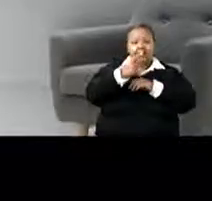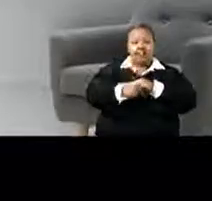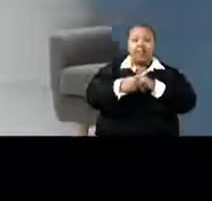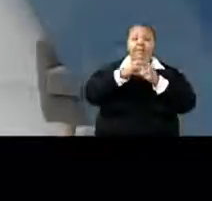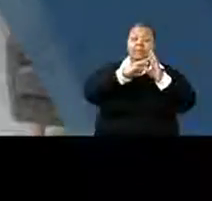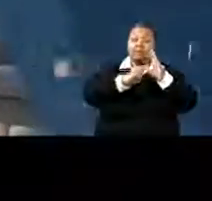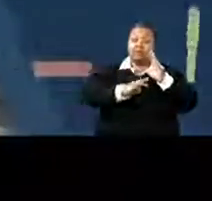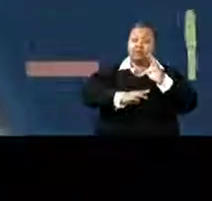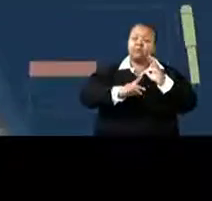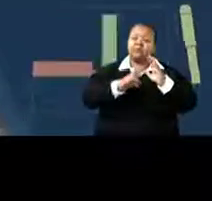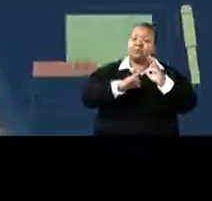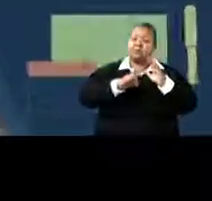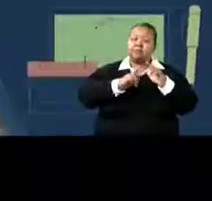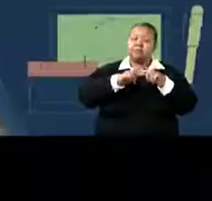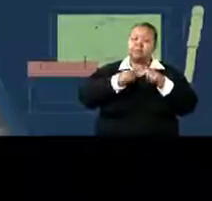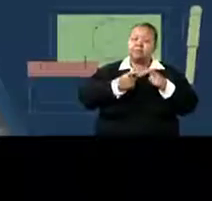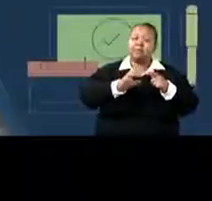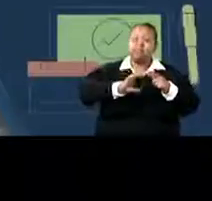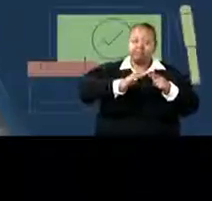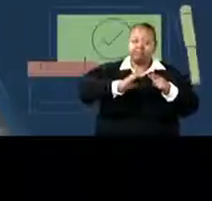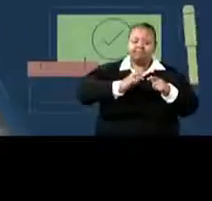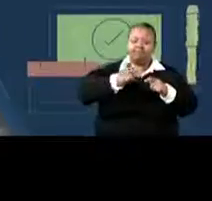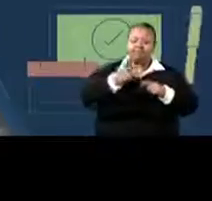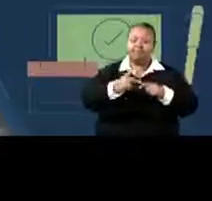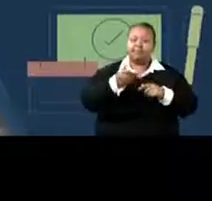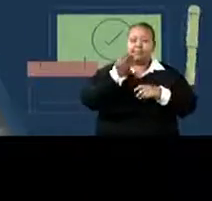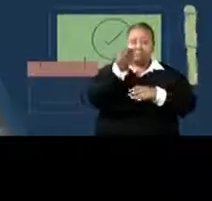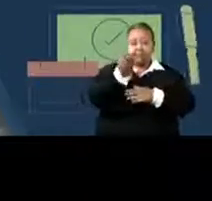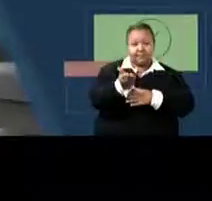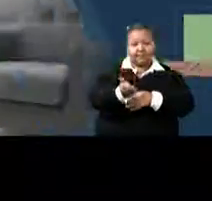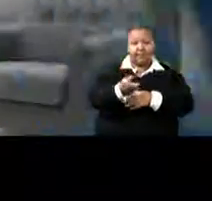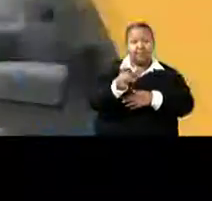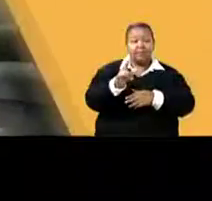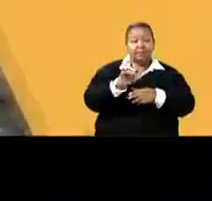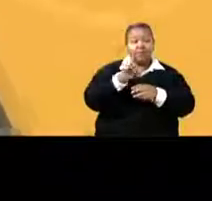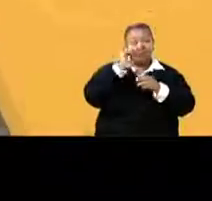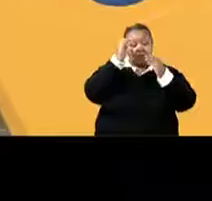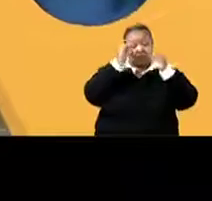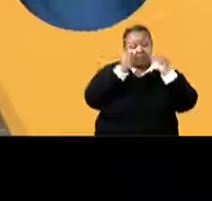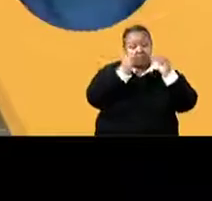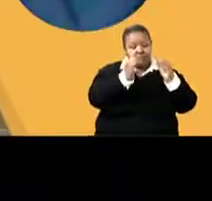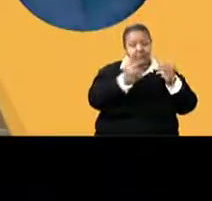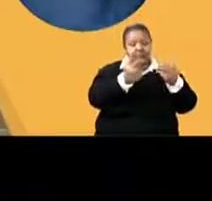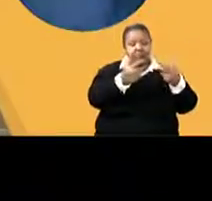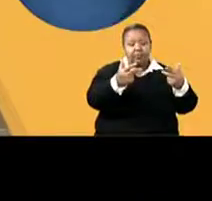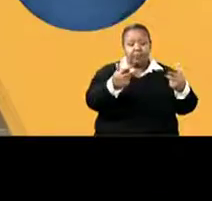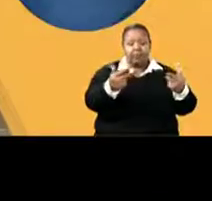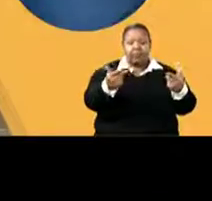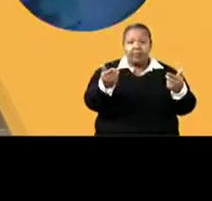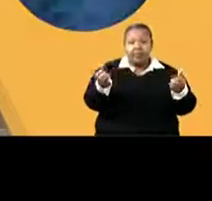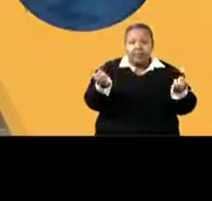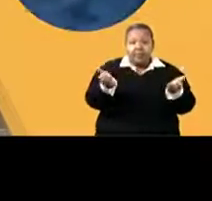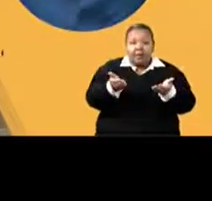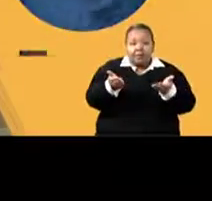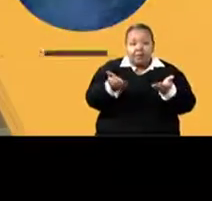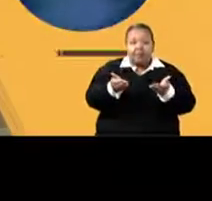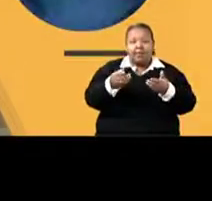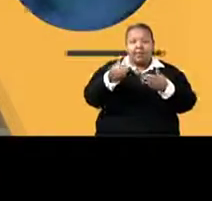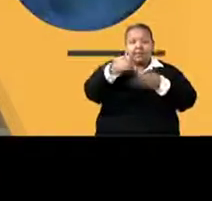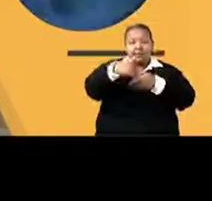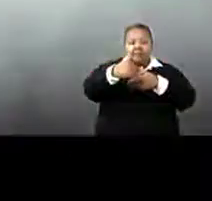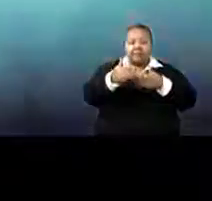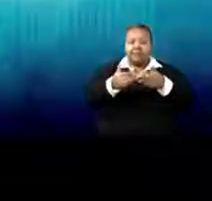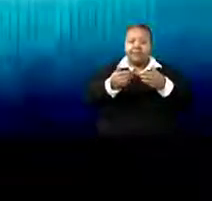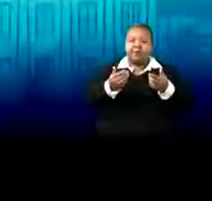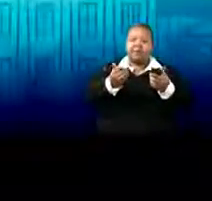uma metodologia que exige muita proatividade empenho da sua parte já que segue o modelo de uma das tendências mais avançadas no mundo a sala de aula